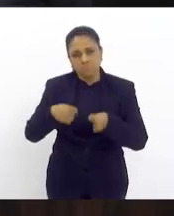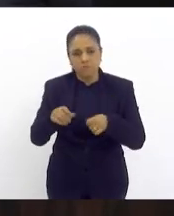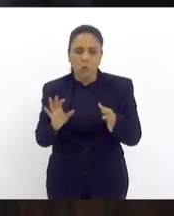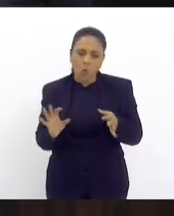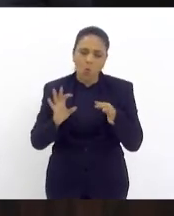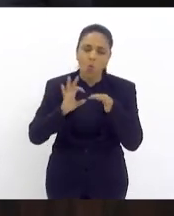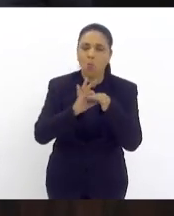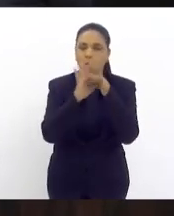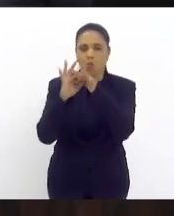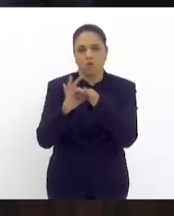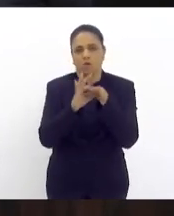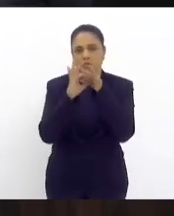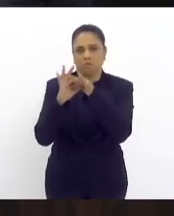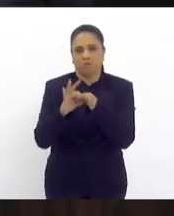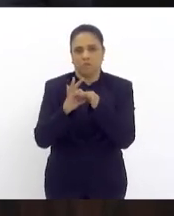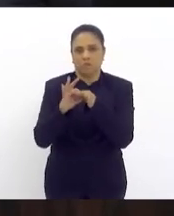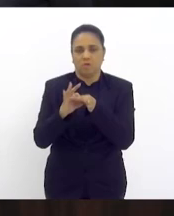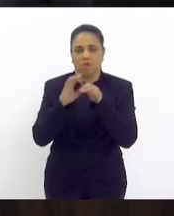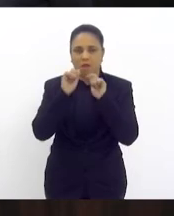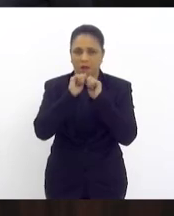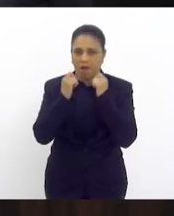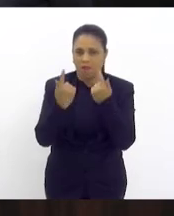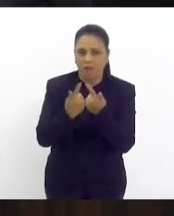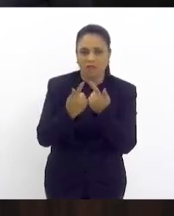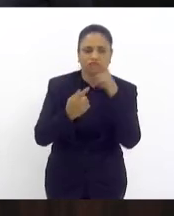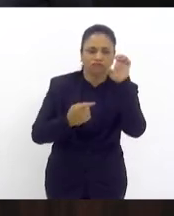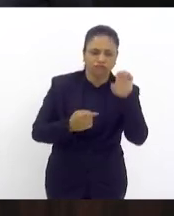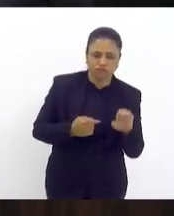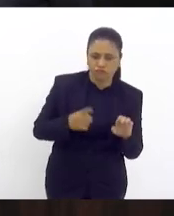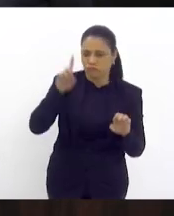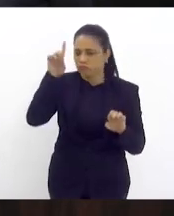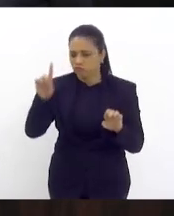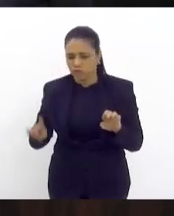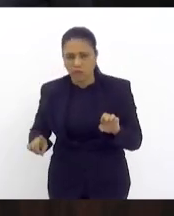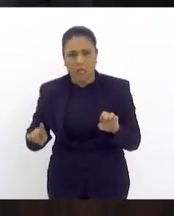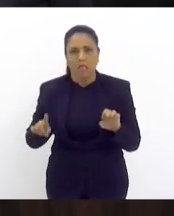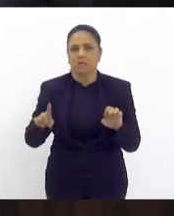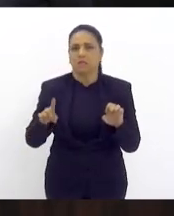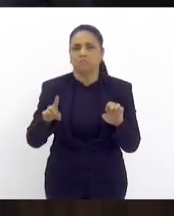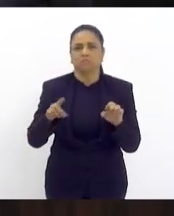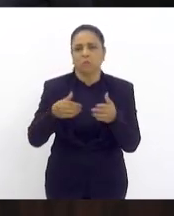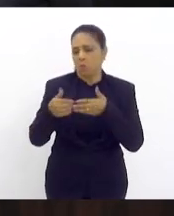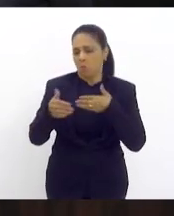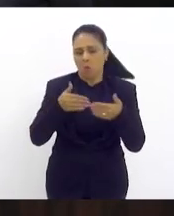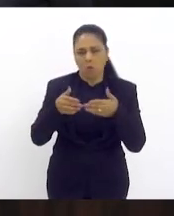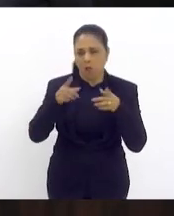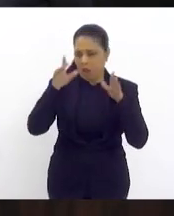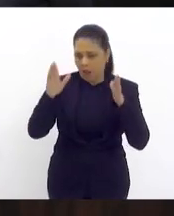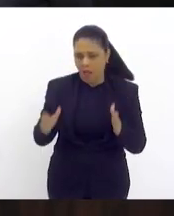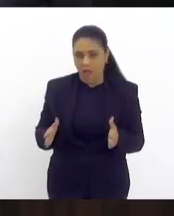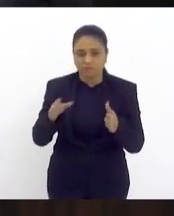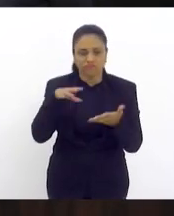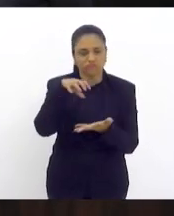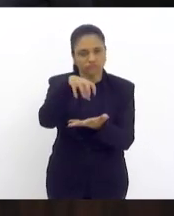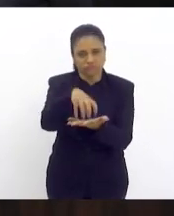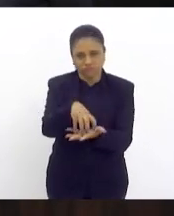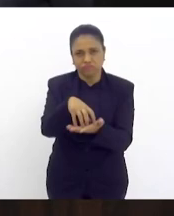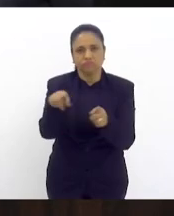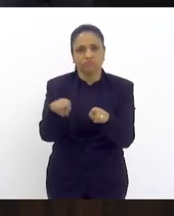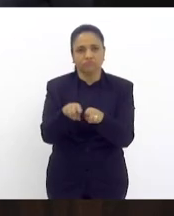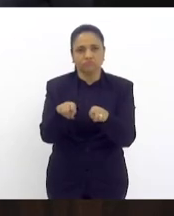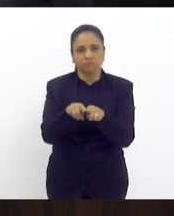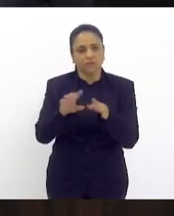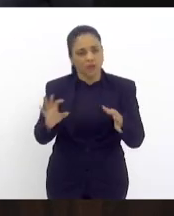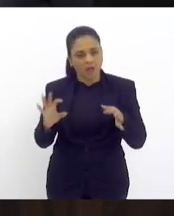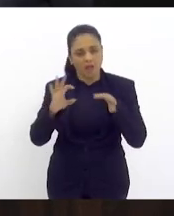união nossa casa né tanto da direita como da esquerda como como do centro né a gente tem que